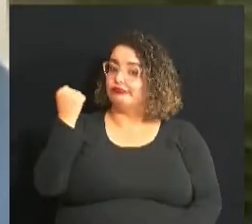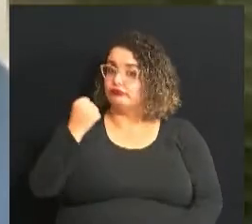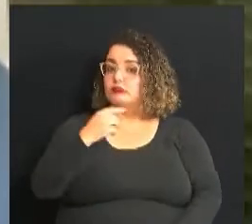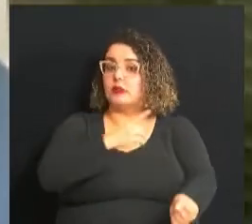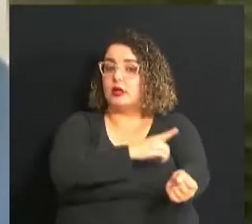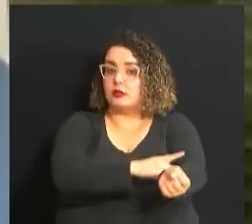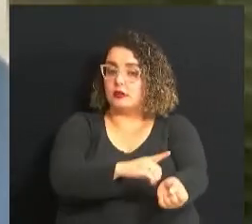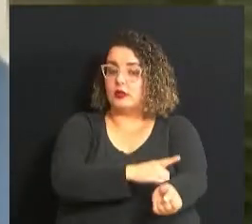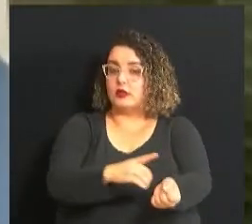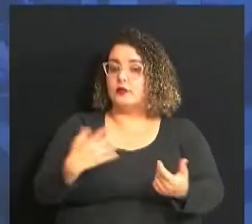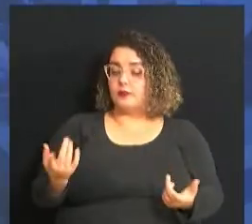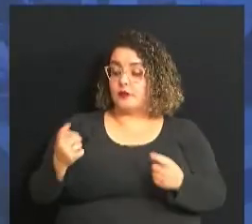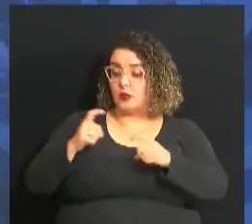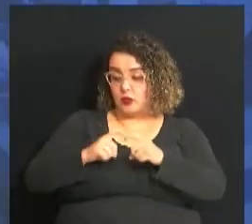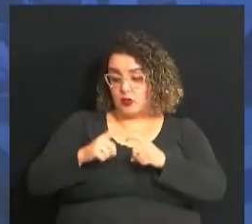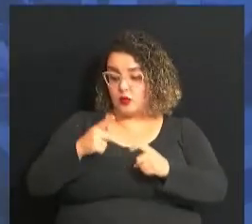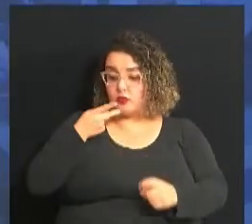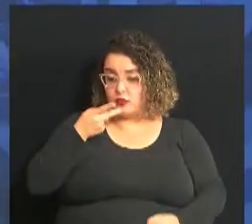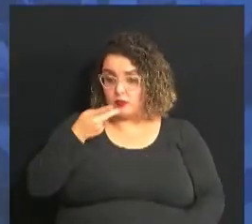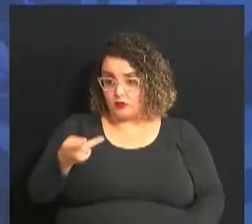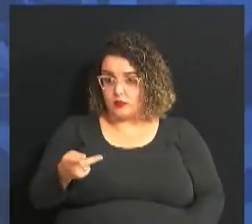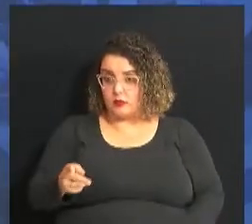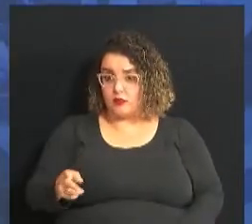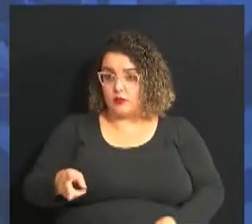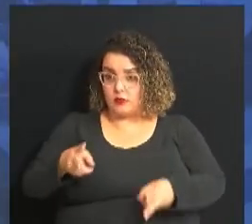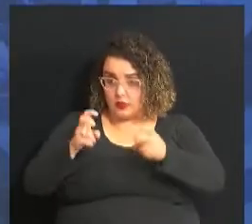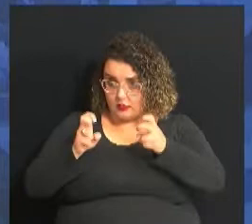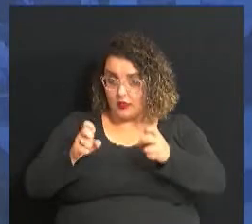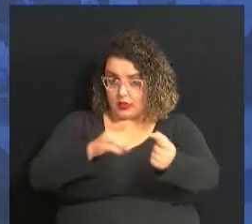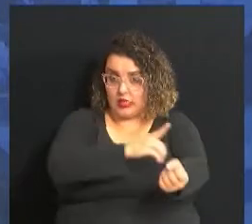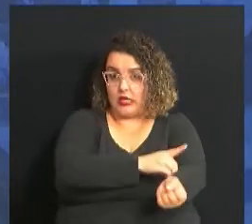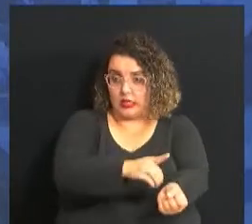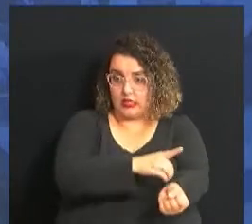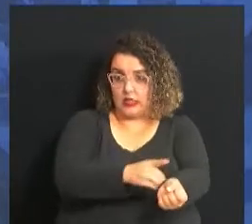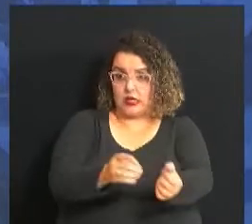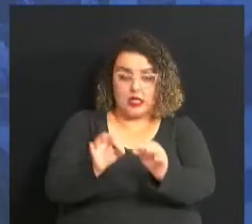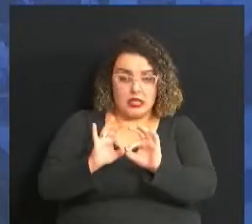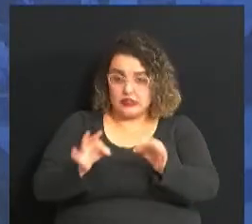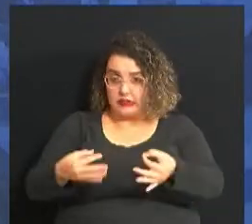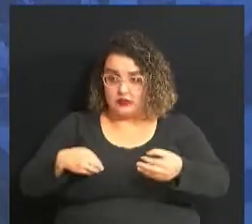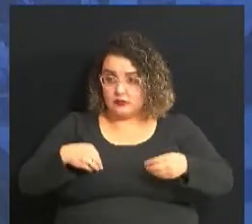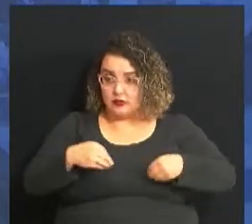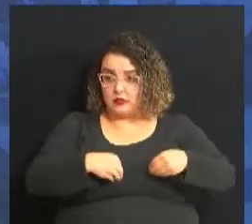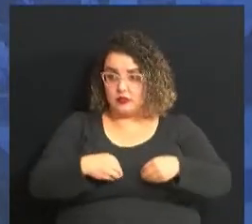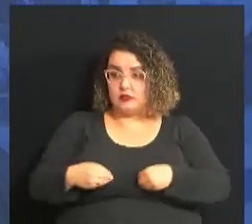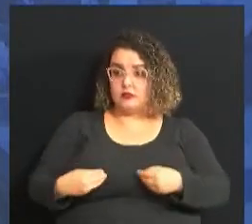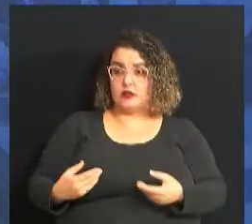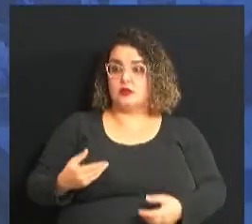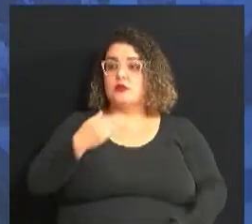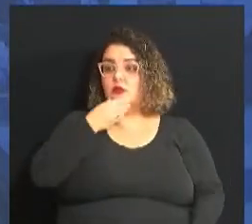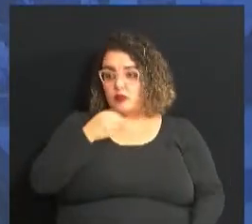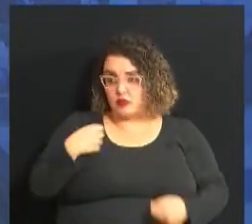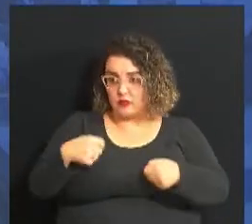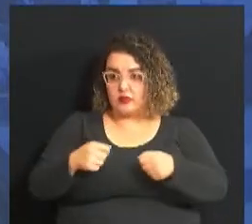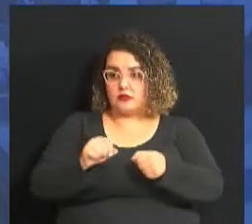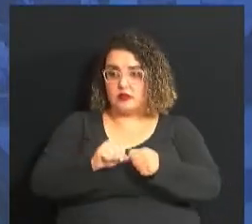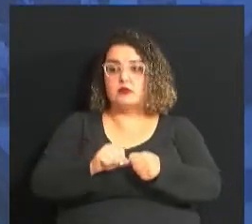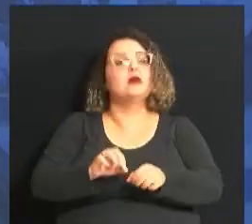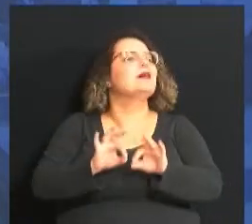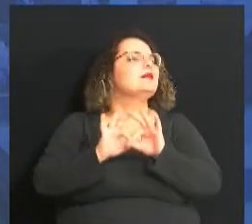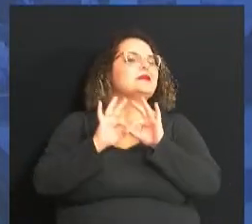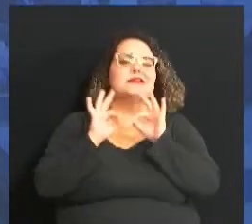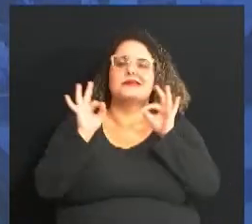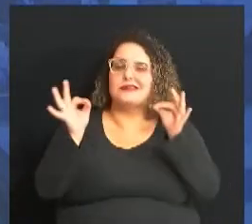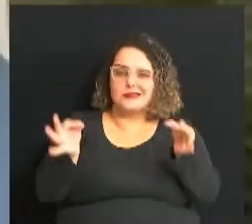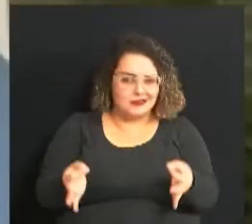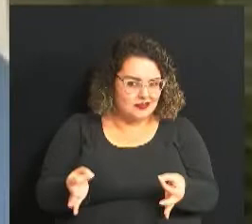Doutor, como o senhor disse, para detectar se a pessoa tem diabetes ou não, é um exame simples que o homem tem que fazer? Simples. É uma